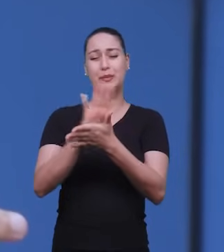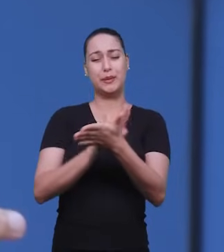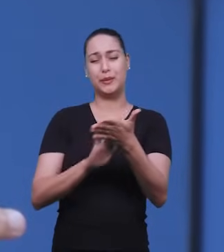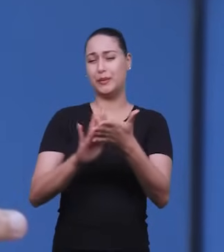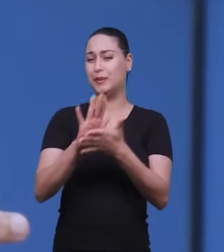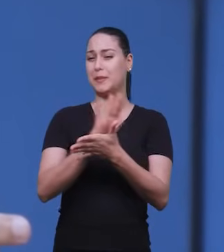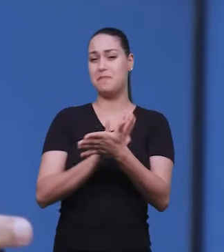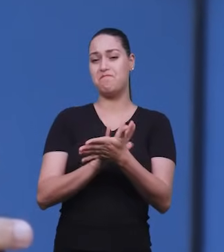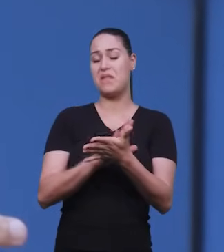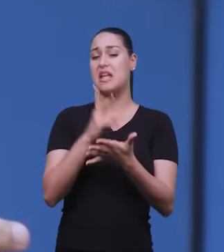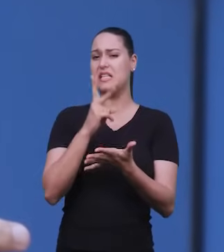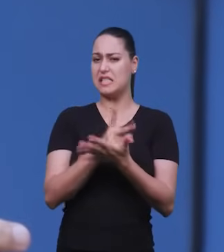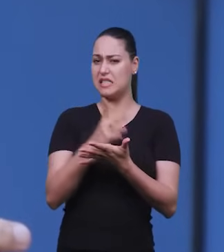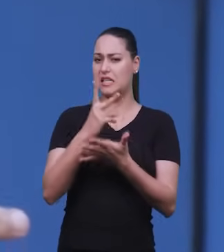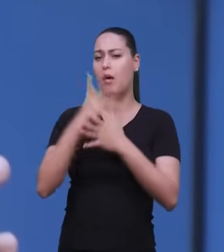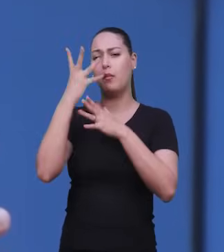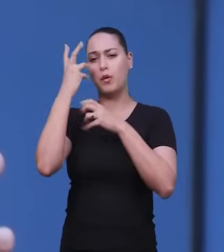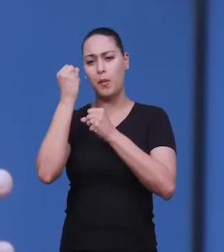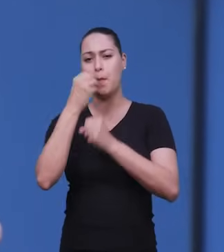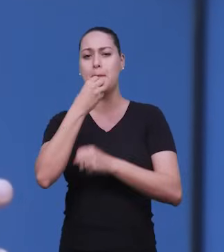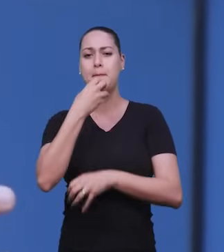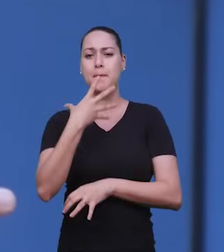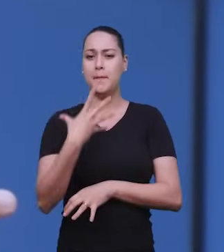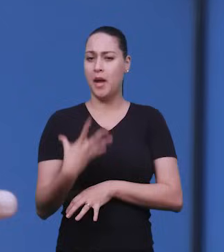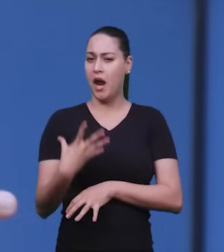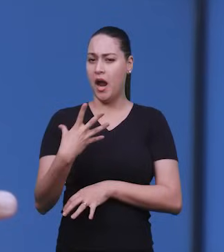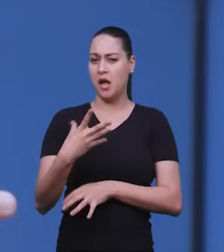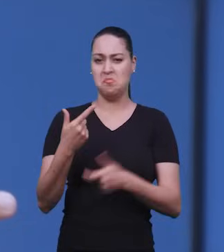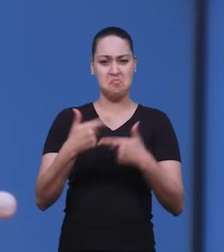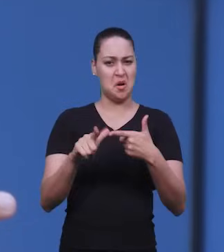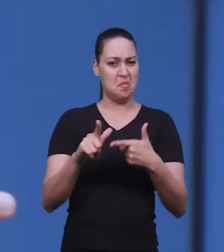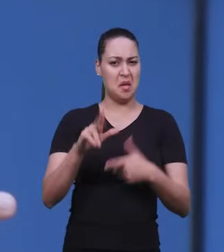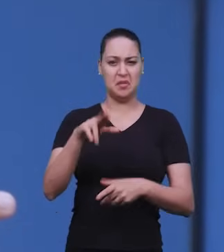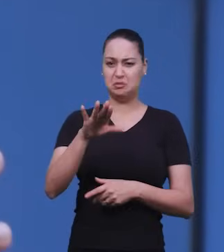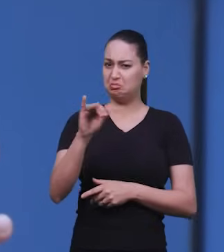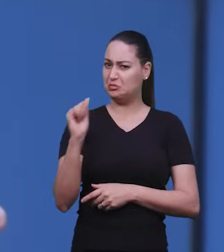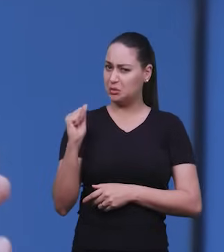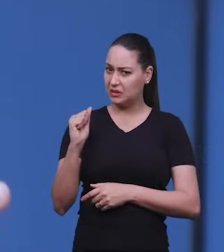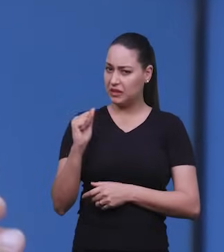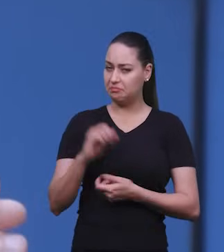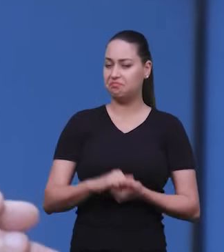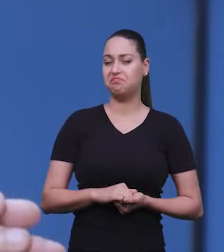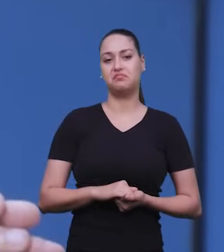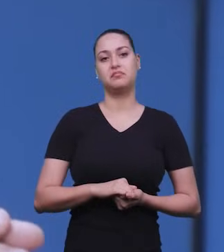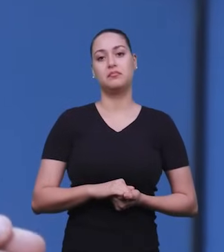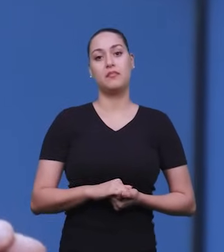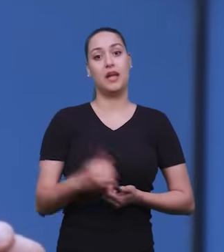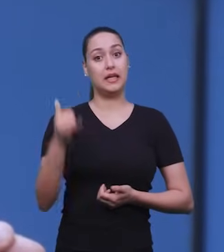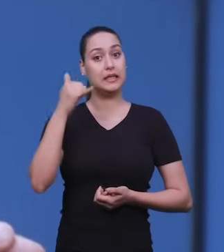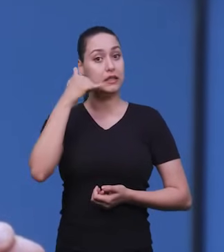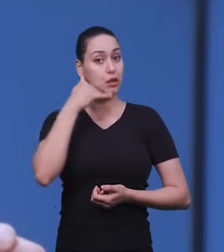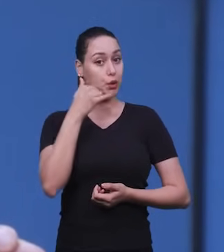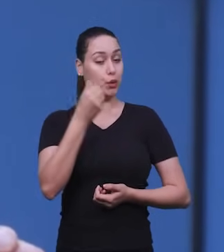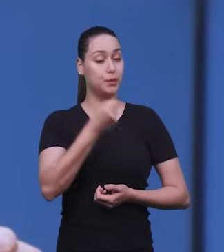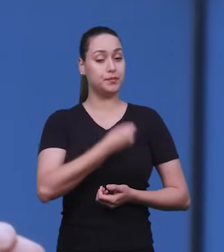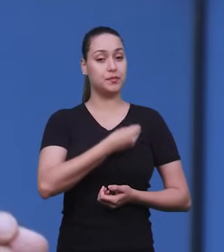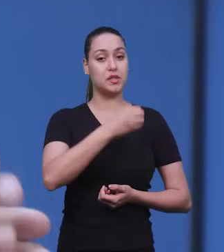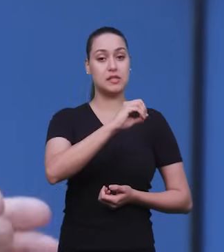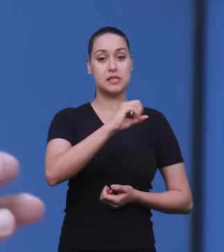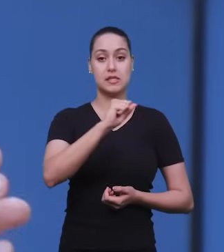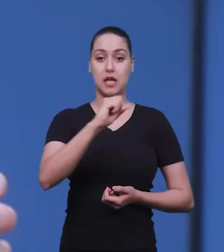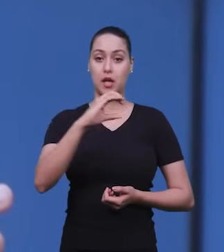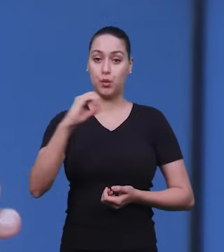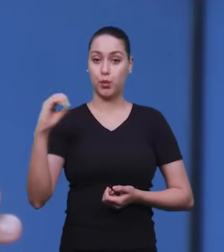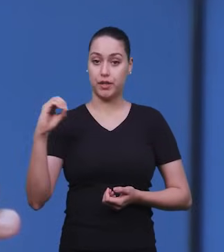sempre dormiu bem, nunca teve problema. E ela ligou para o 0800